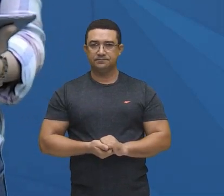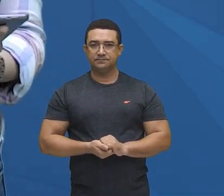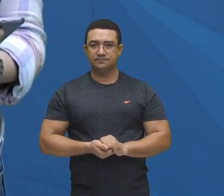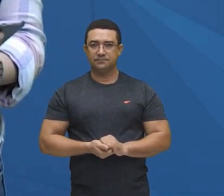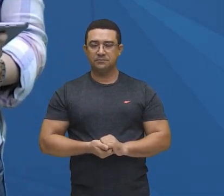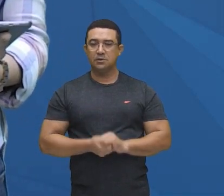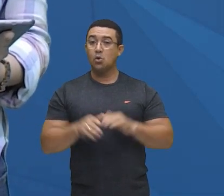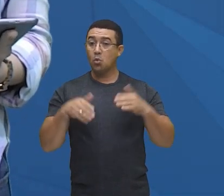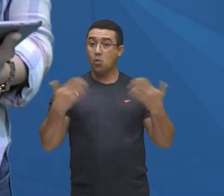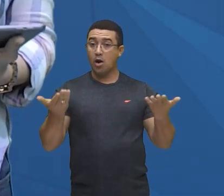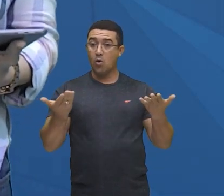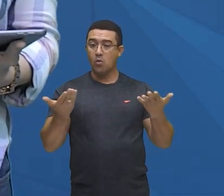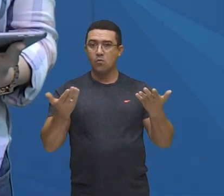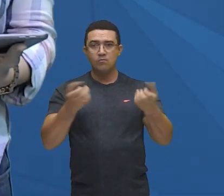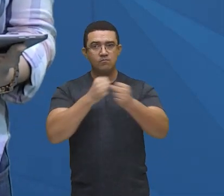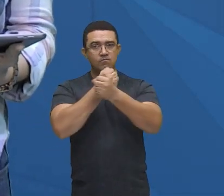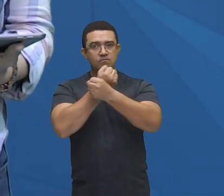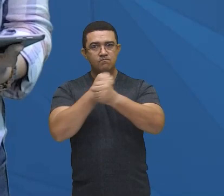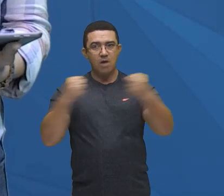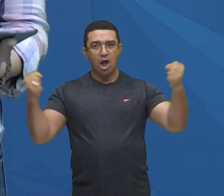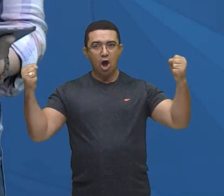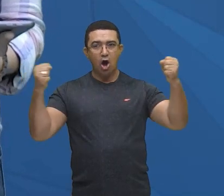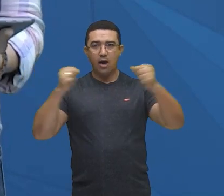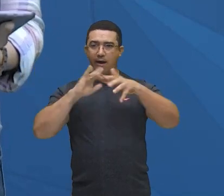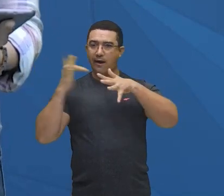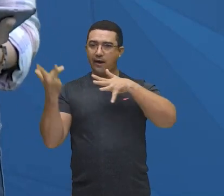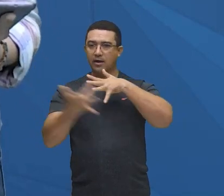Qual a maior rede social do mundo com